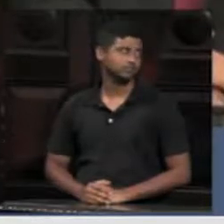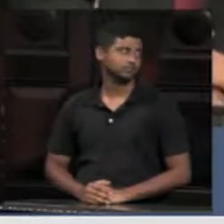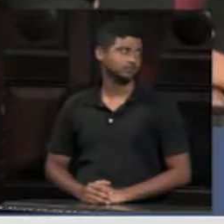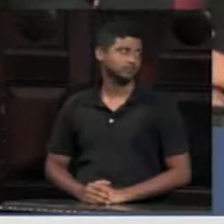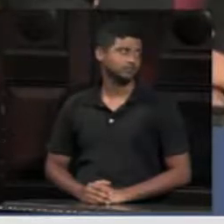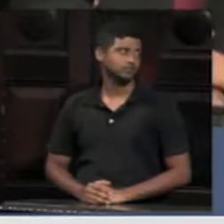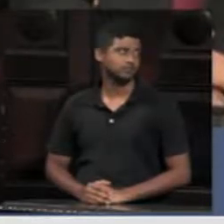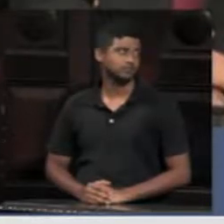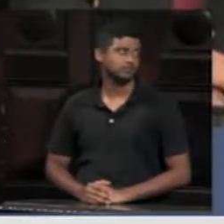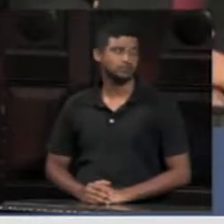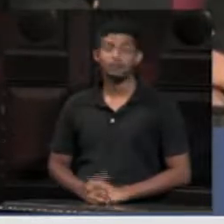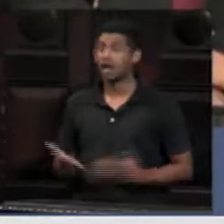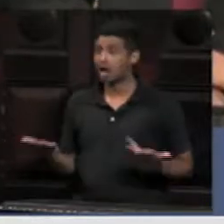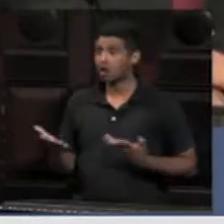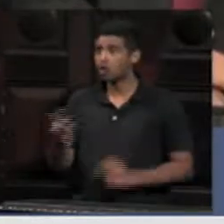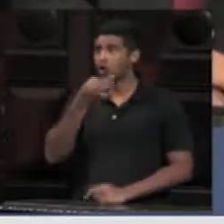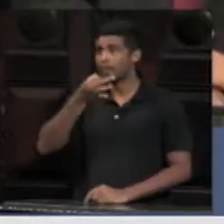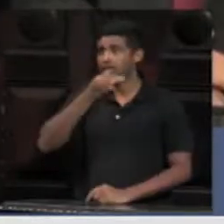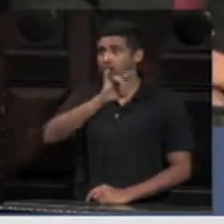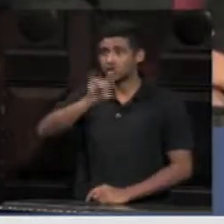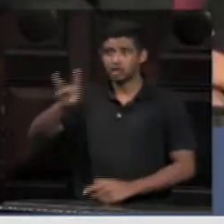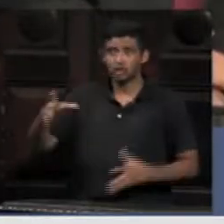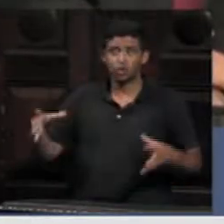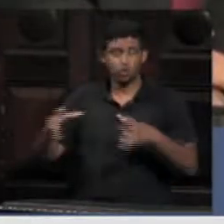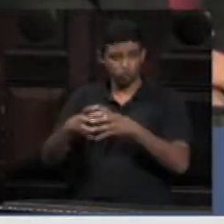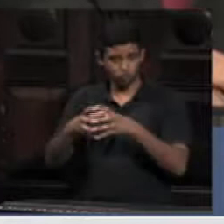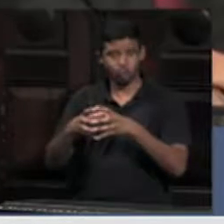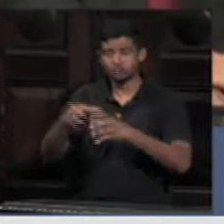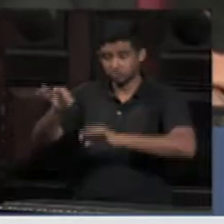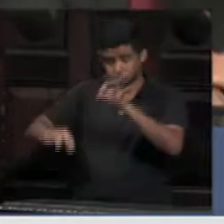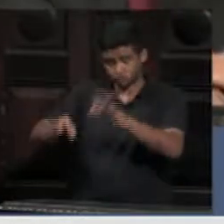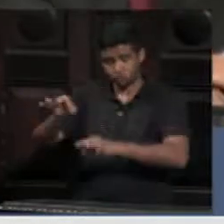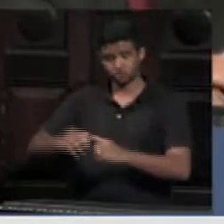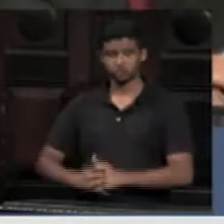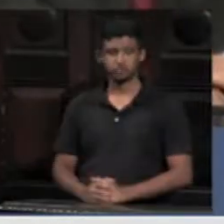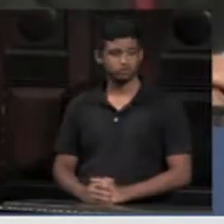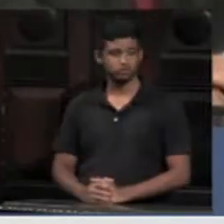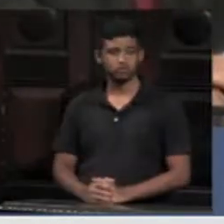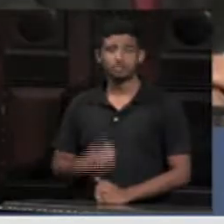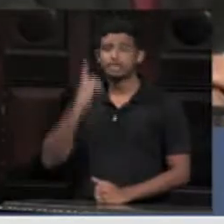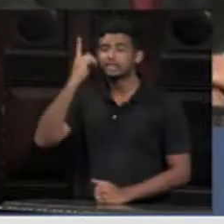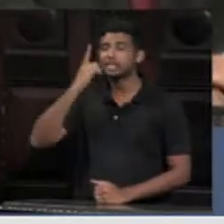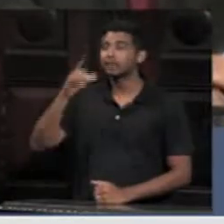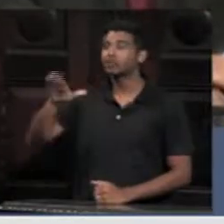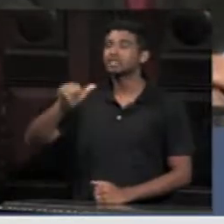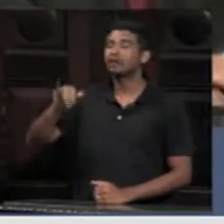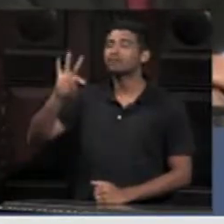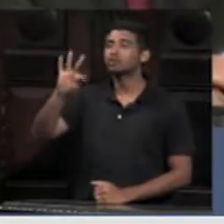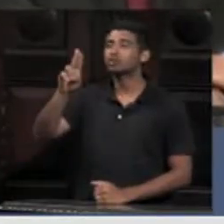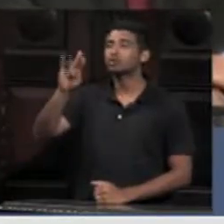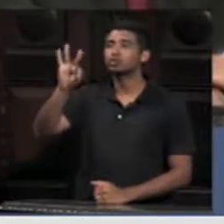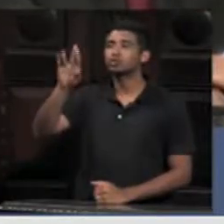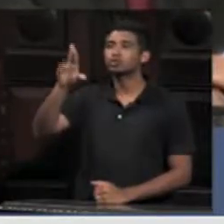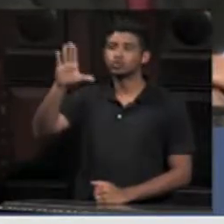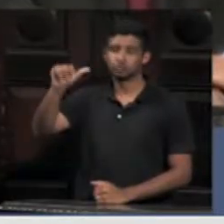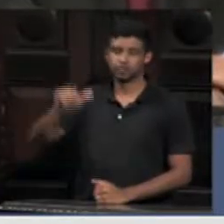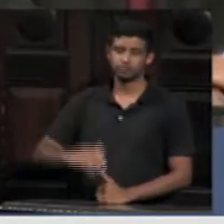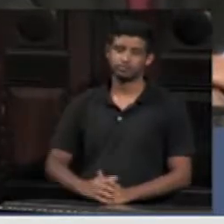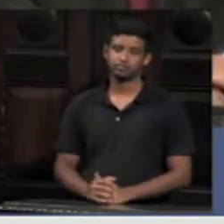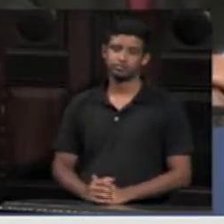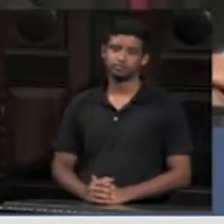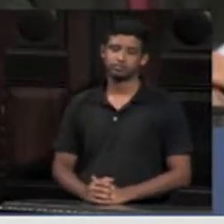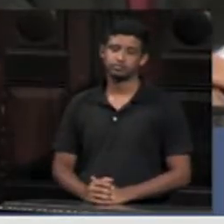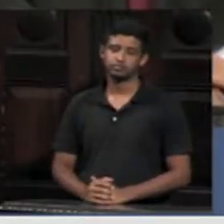Para emitir parecer pela Comissão Constituição e Justiça, deputado Gustavo Tutu.